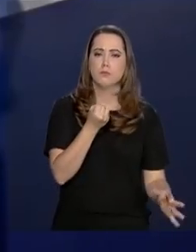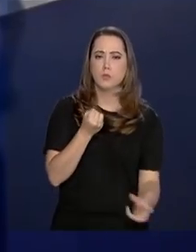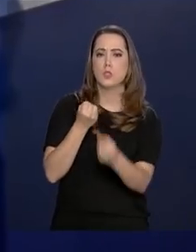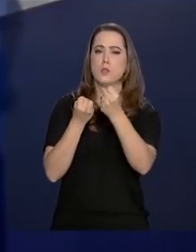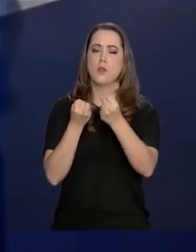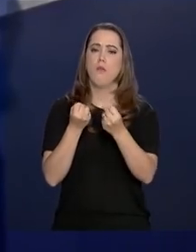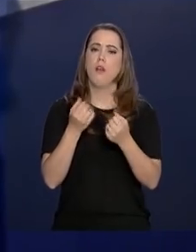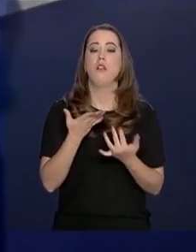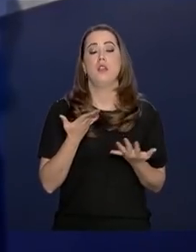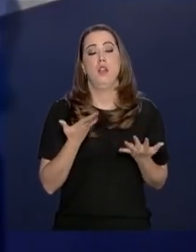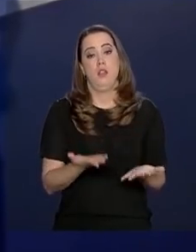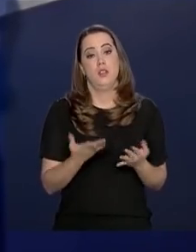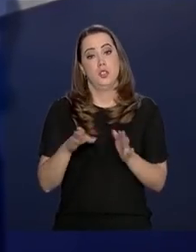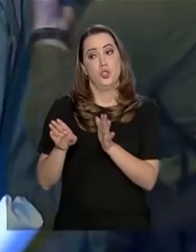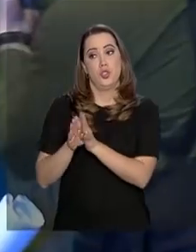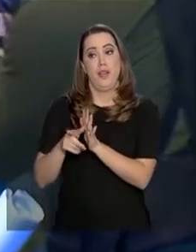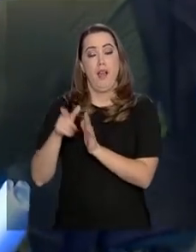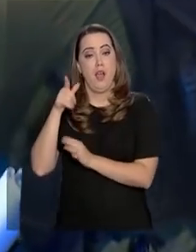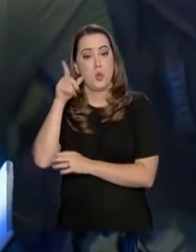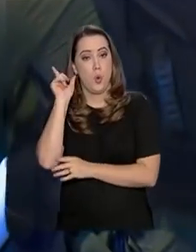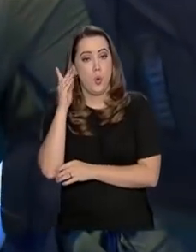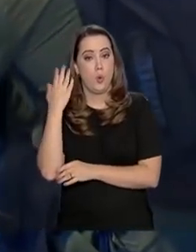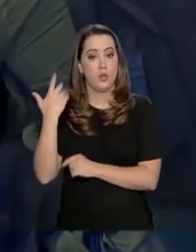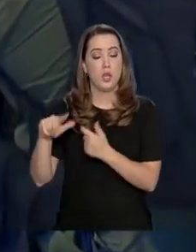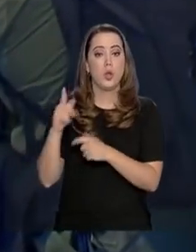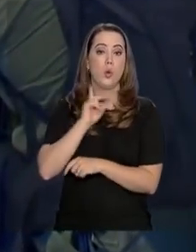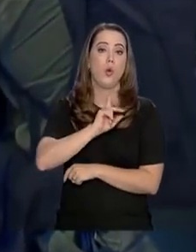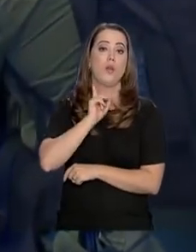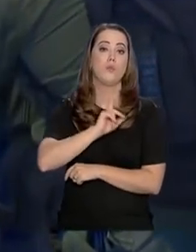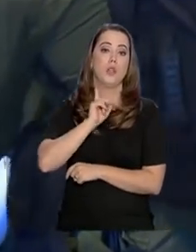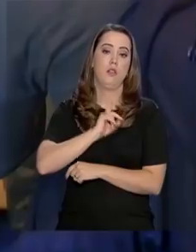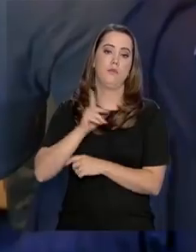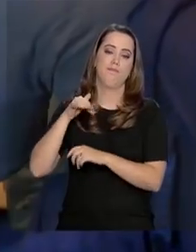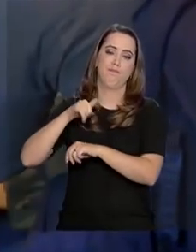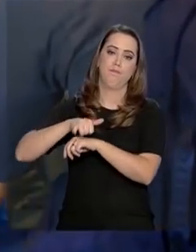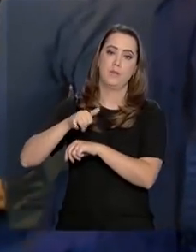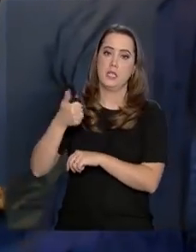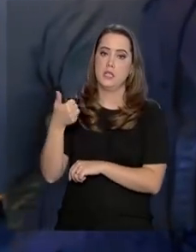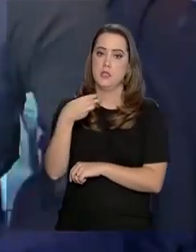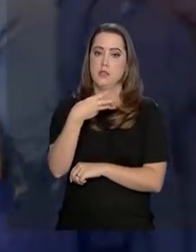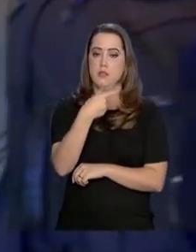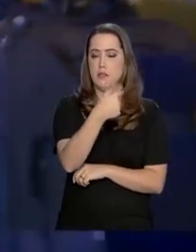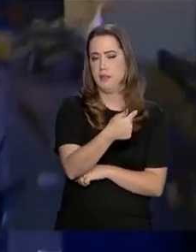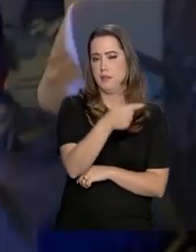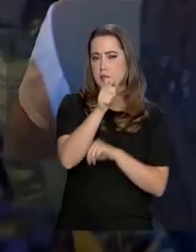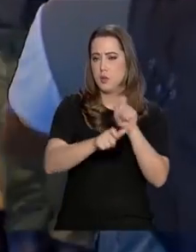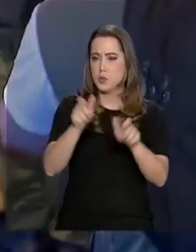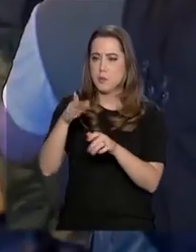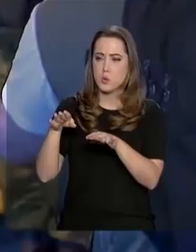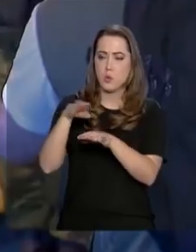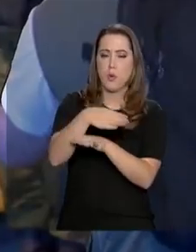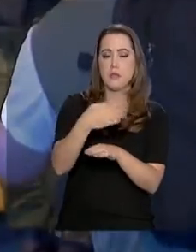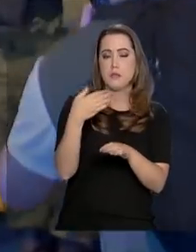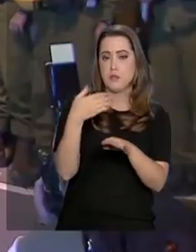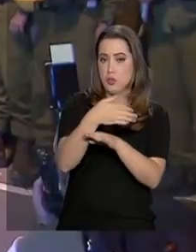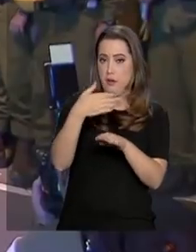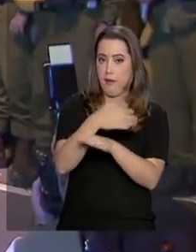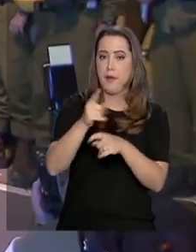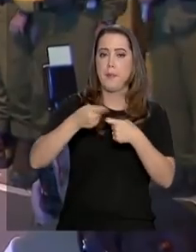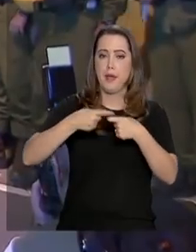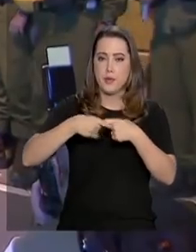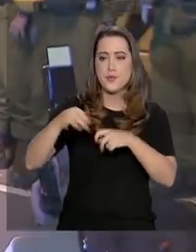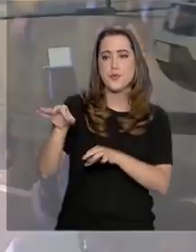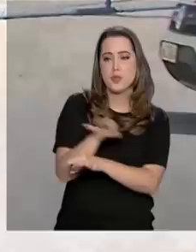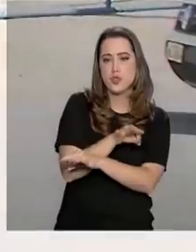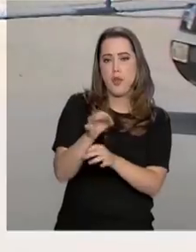Eles chegaram ontem no aeroporto de Confins. Entre os 132 militares estão médicos, engenheiros e especialistas em